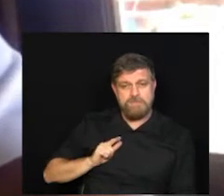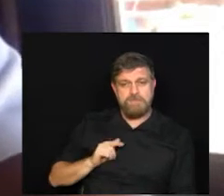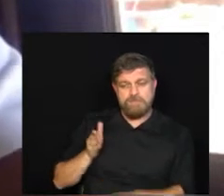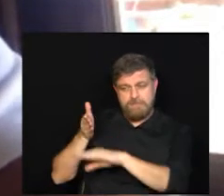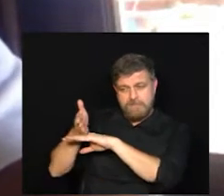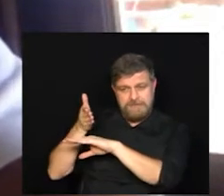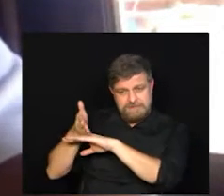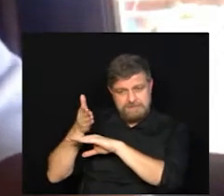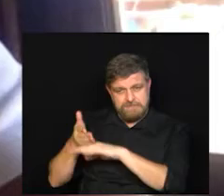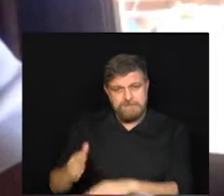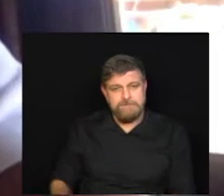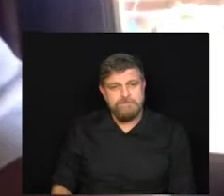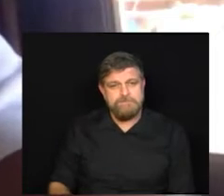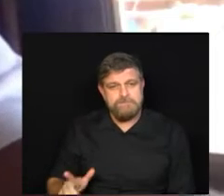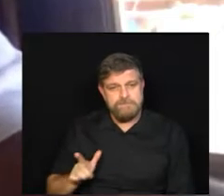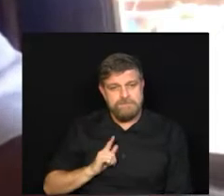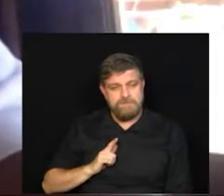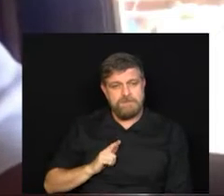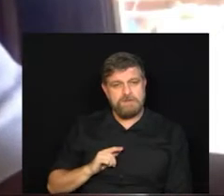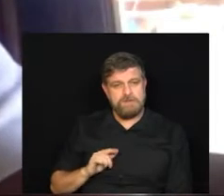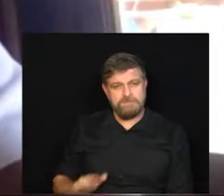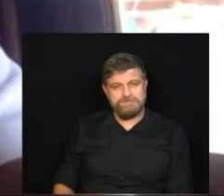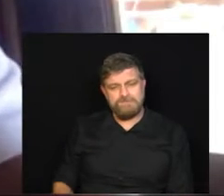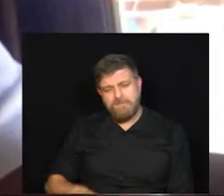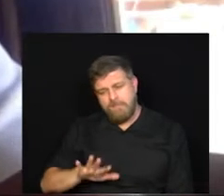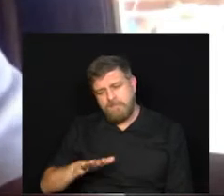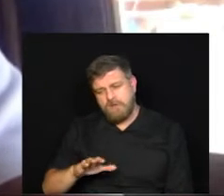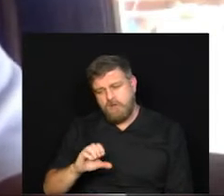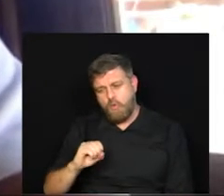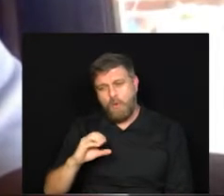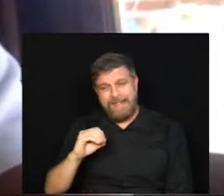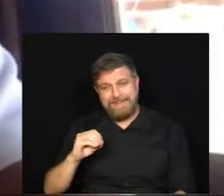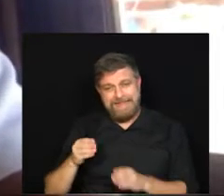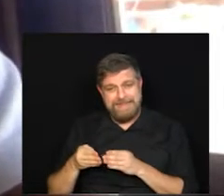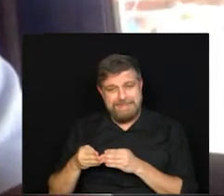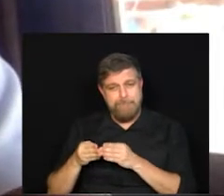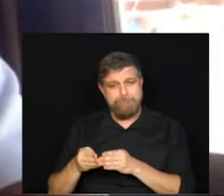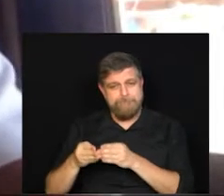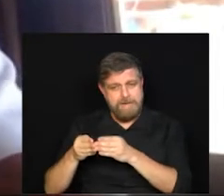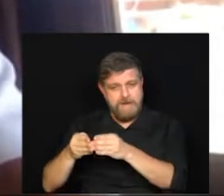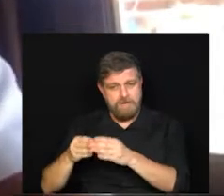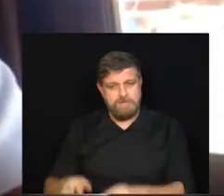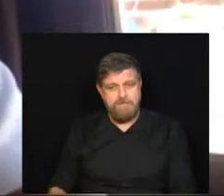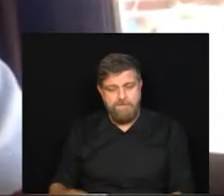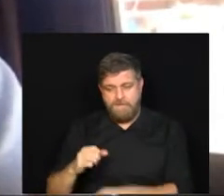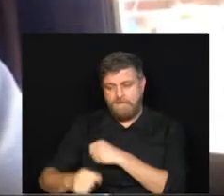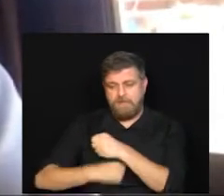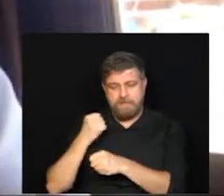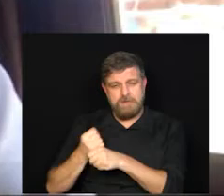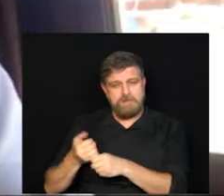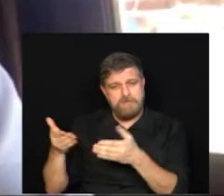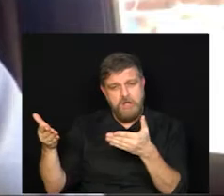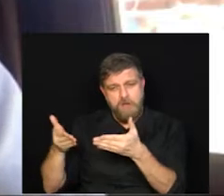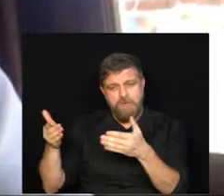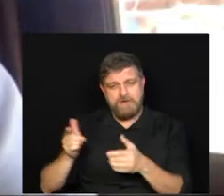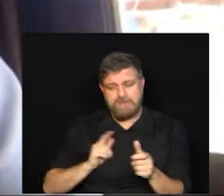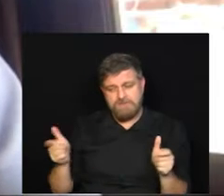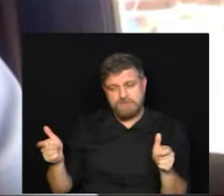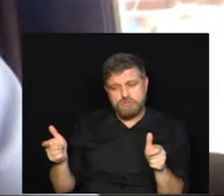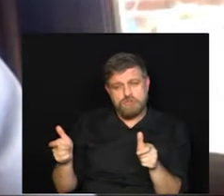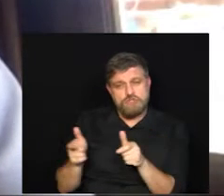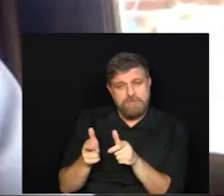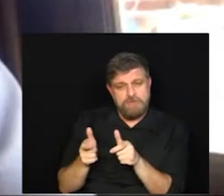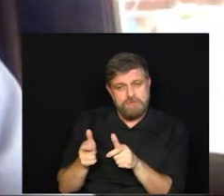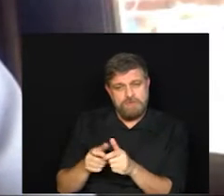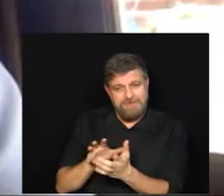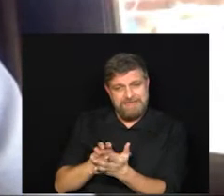da classe Star. E esse evento geralmente dá 80, 100 barcos. Esse ano foi reduzida